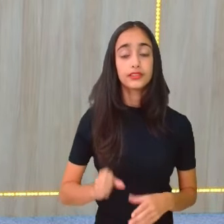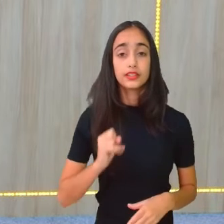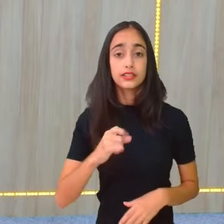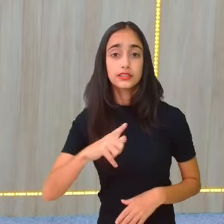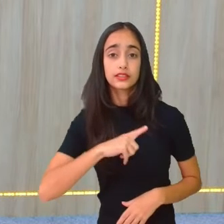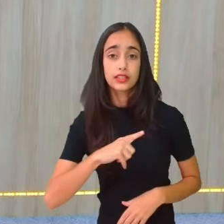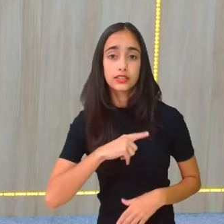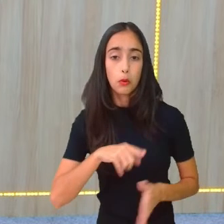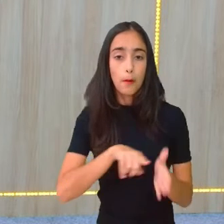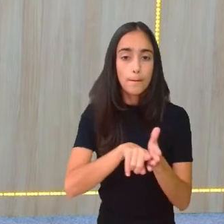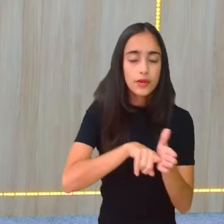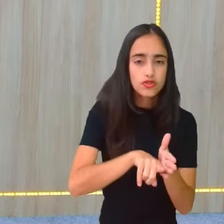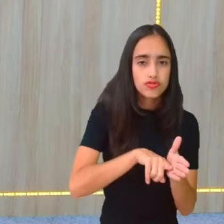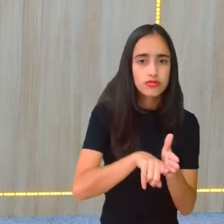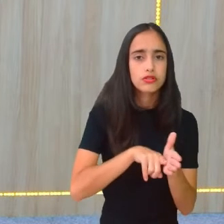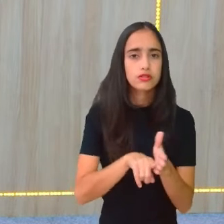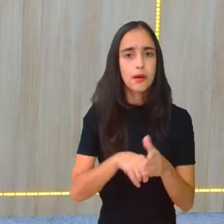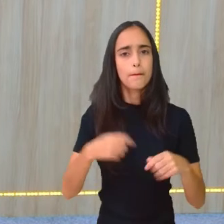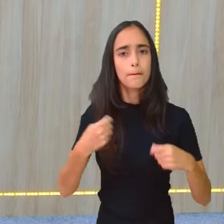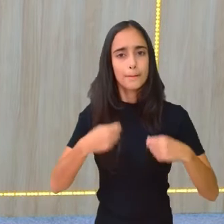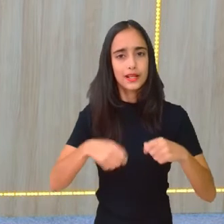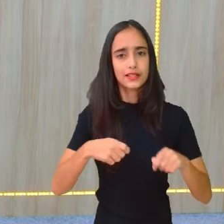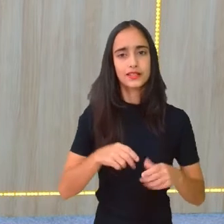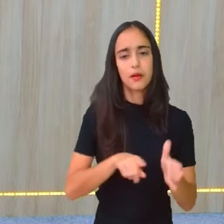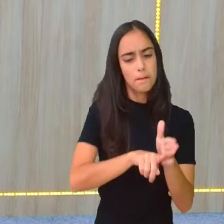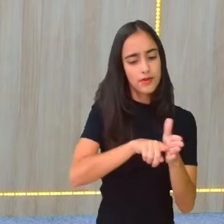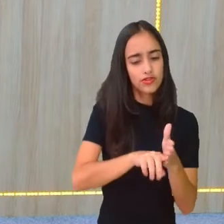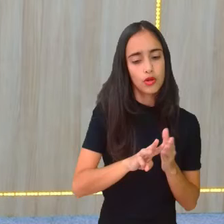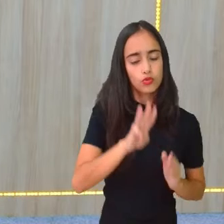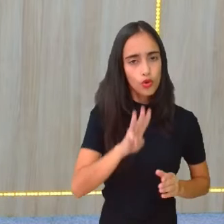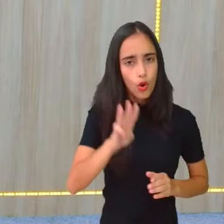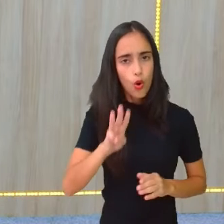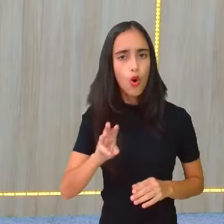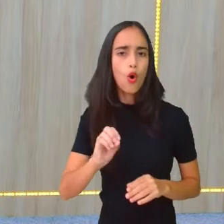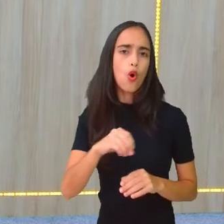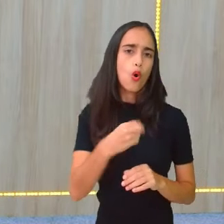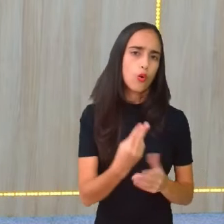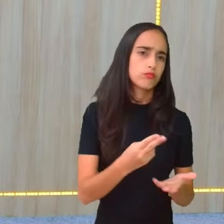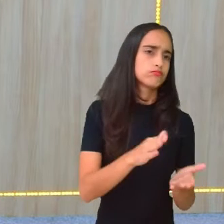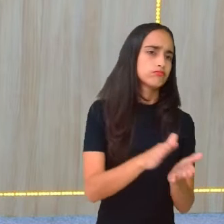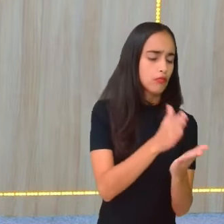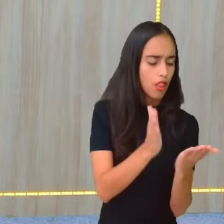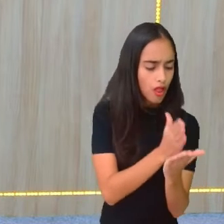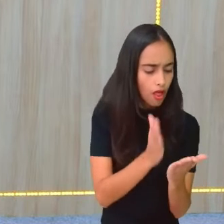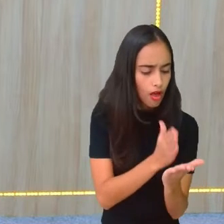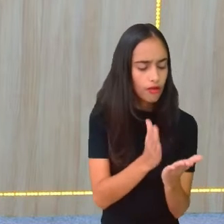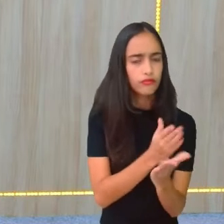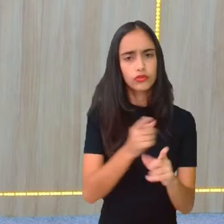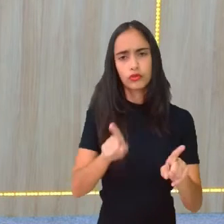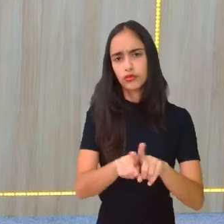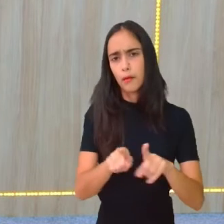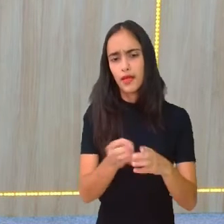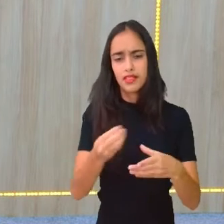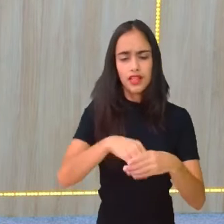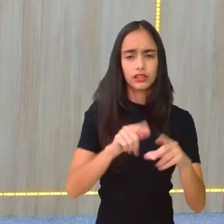eu vou pesquisar num site de pesquisa, eu vou pesquisar em um livro didático, eu vou pesquisar na gramática. Então,